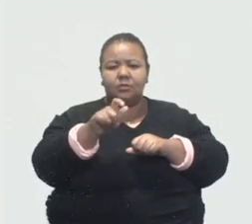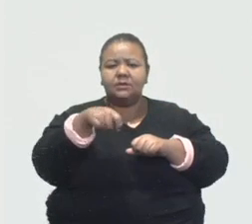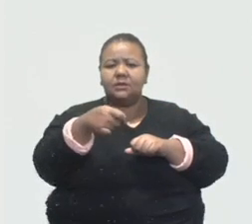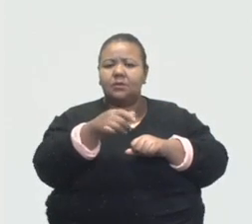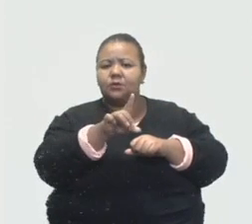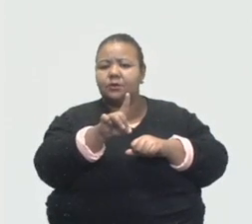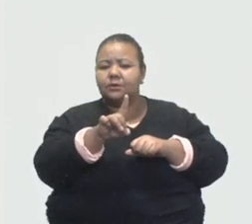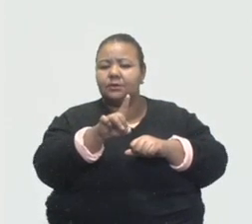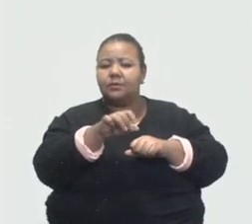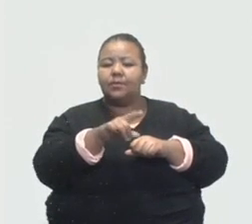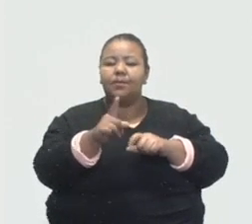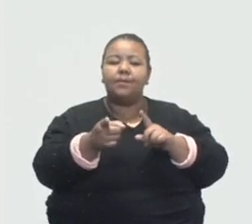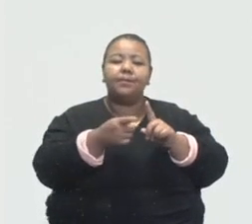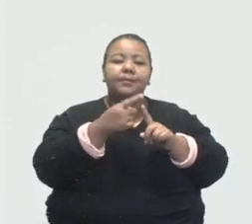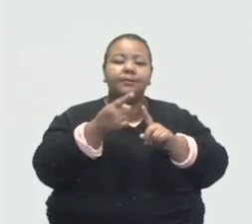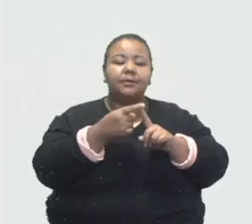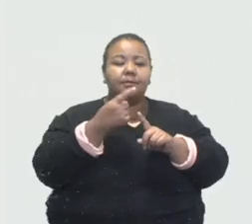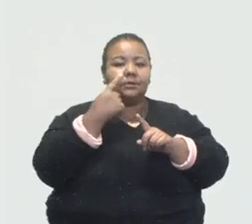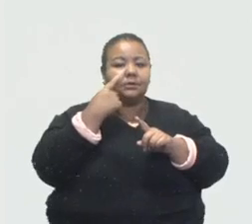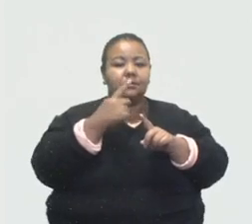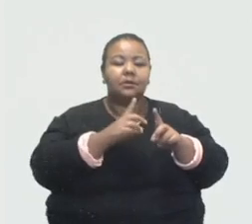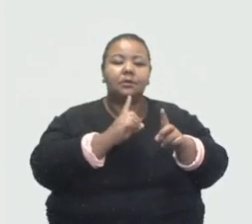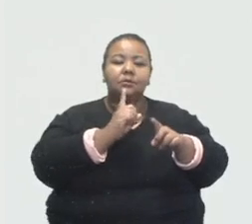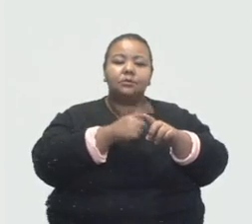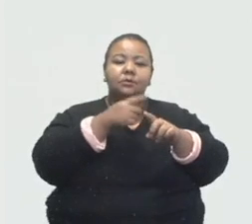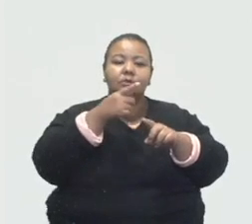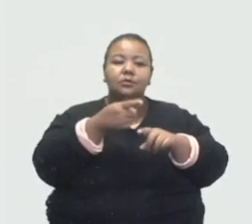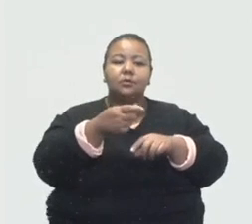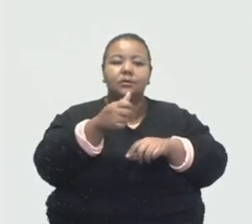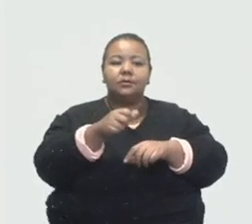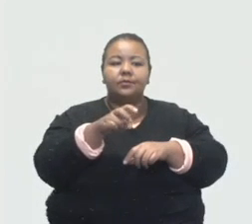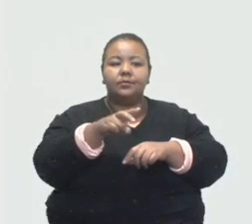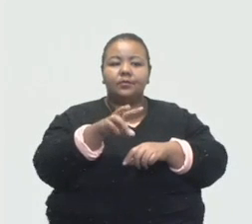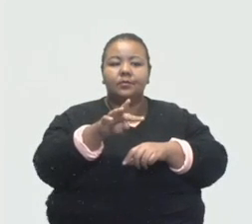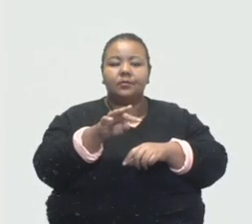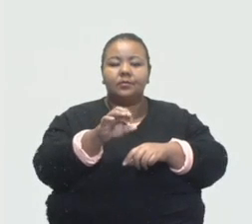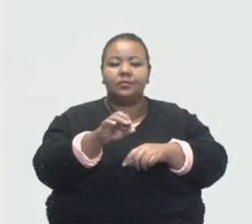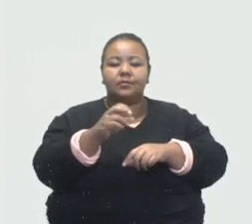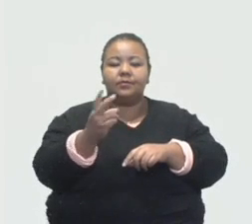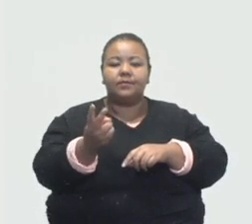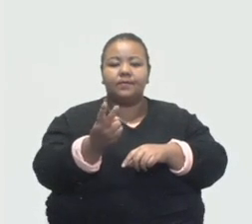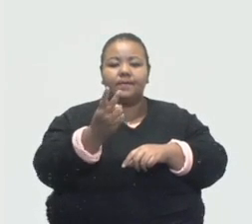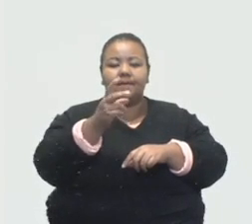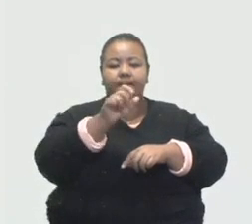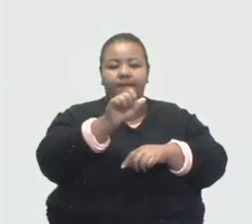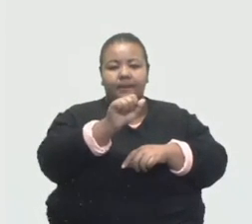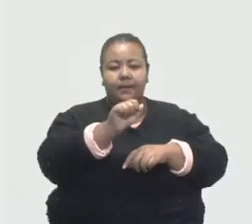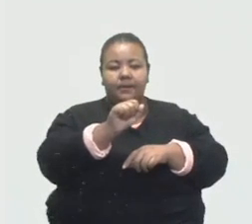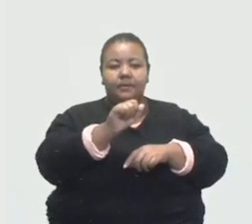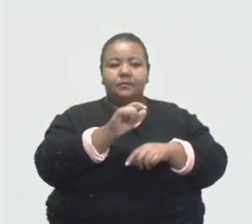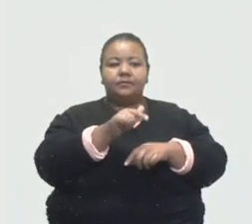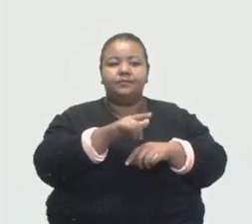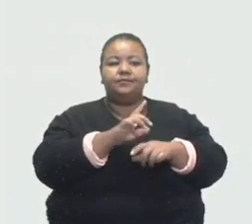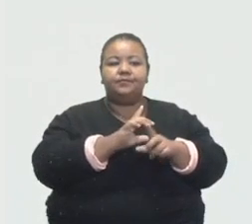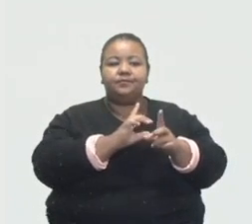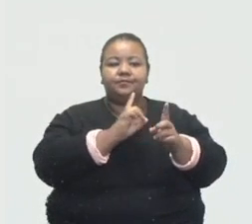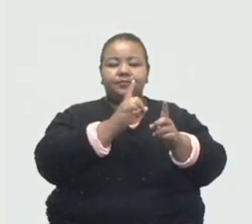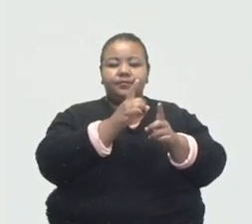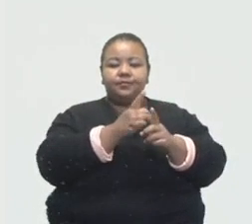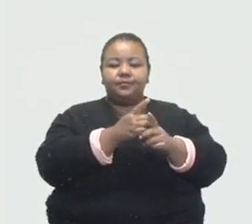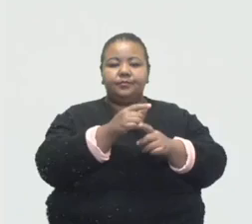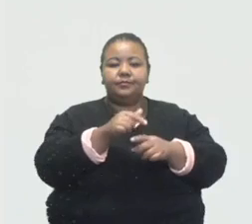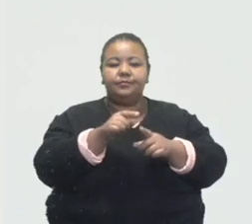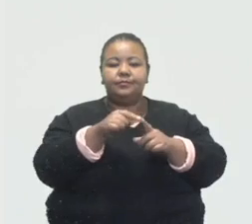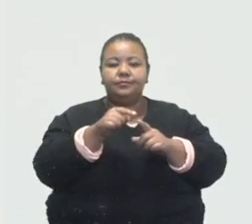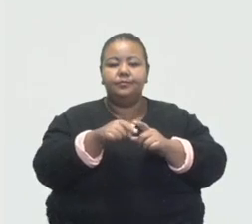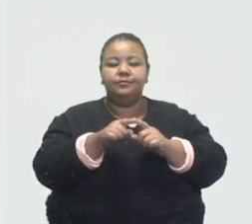primeira coisa que a gente vai fazer, a gente tem que determinar os autovalores de A. Determinando os autovalores de A, nós vamos